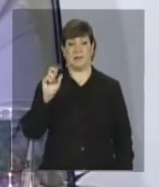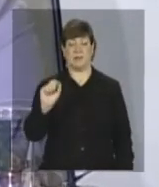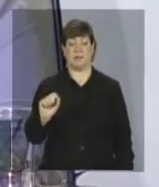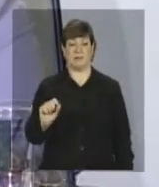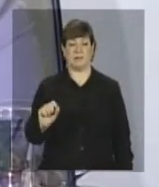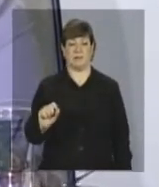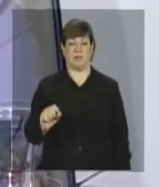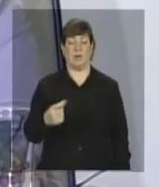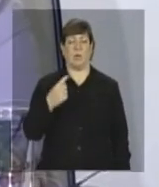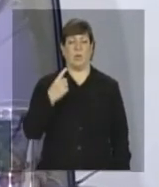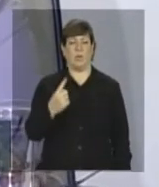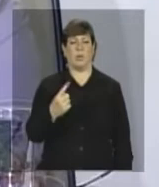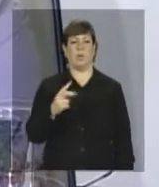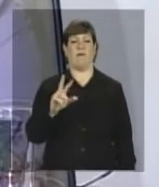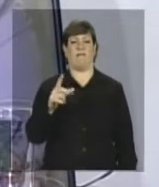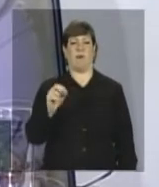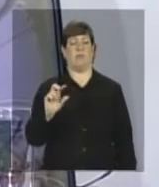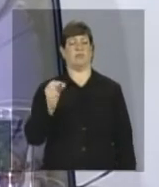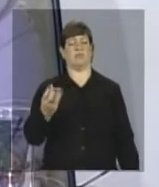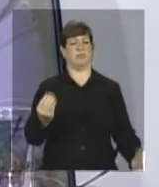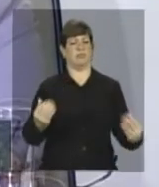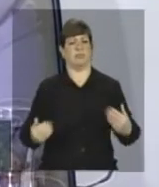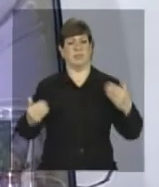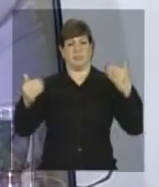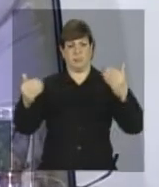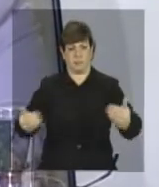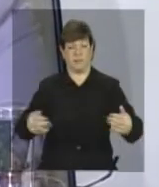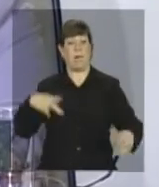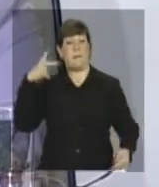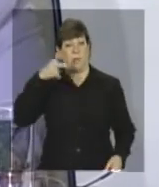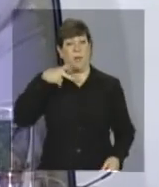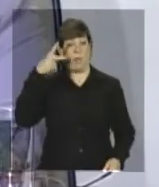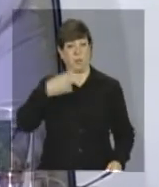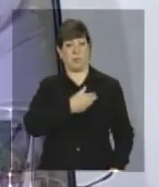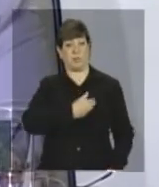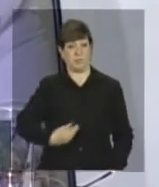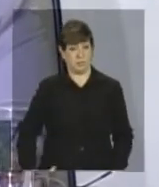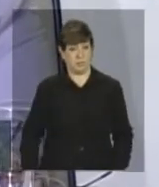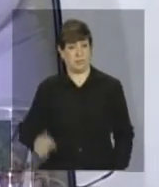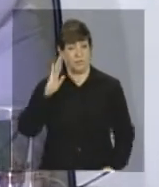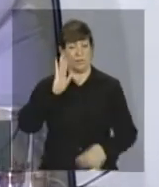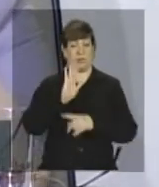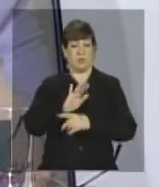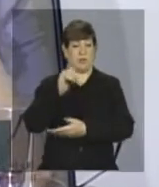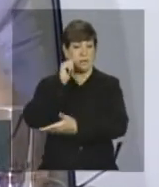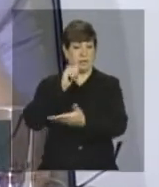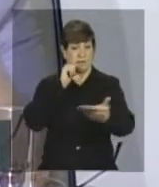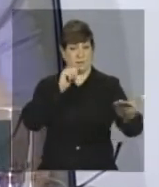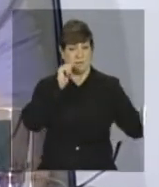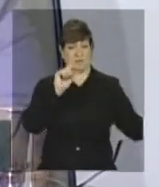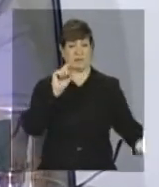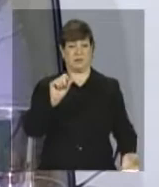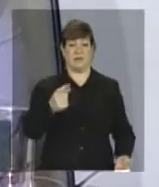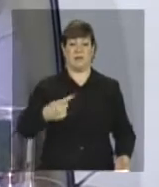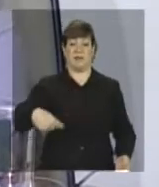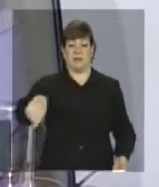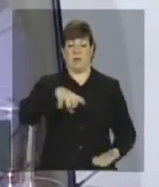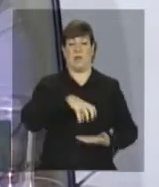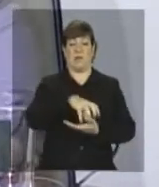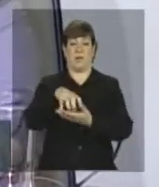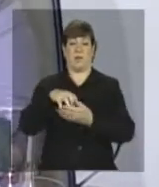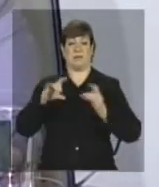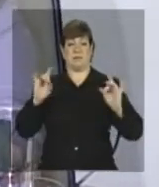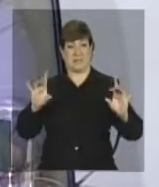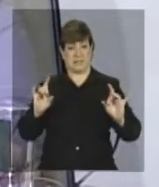um significado avanço nas políticas públicas voltadas para as mulheres daquela comunidade